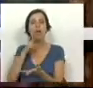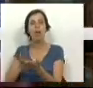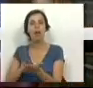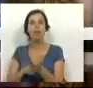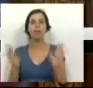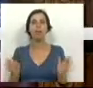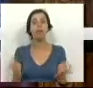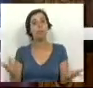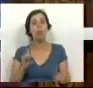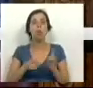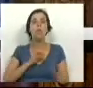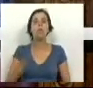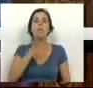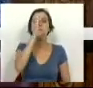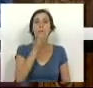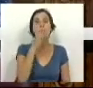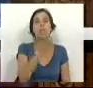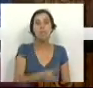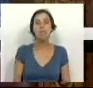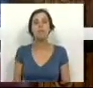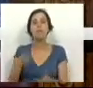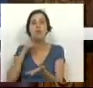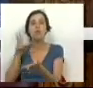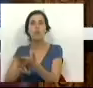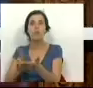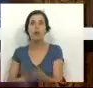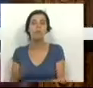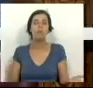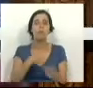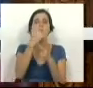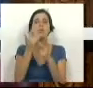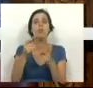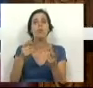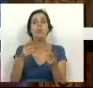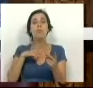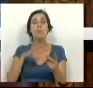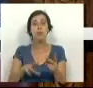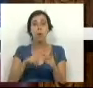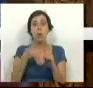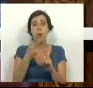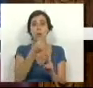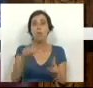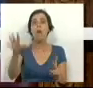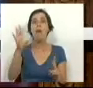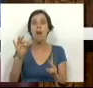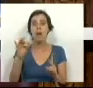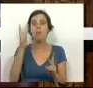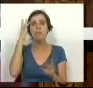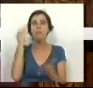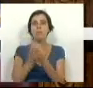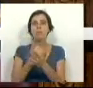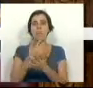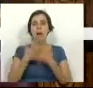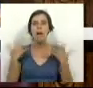realidade, entre aquilo que o Sr. Primeiro-Ministro disse e os factos. Segundo o Banco de Portugal, 2014 ficará marcado por